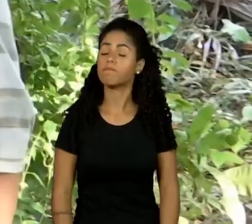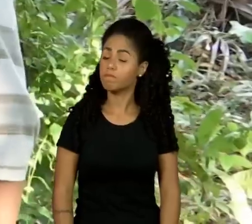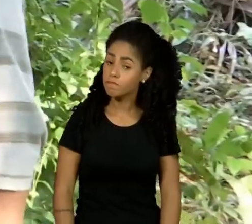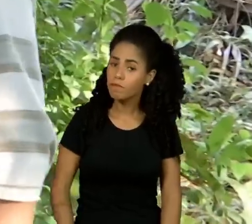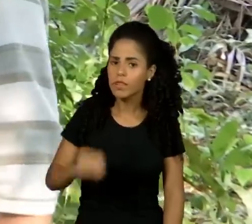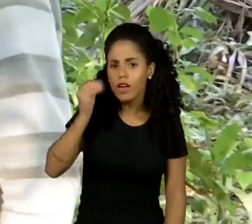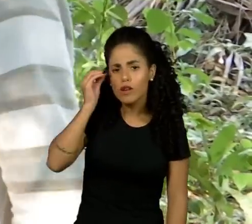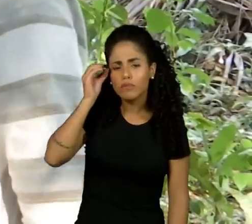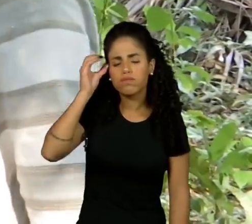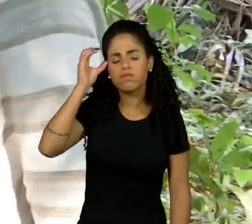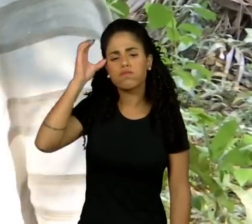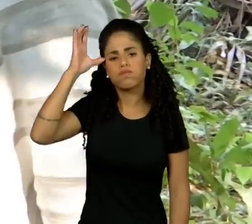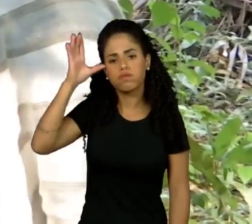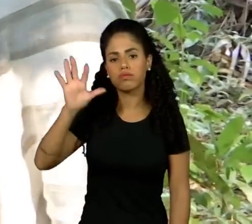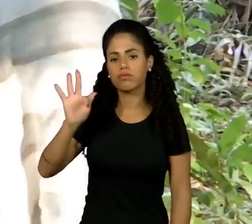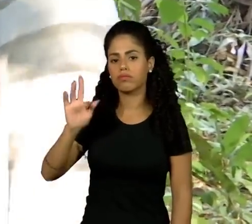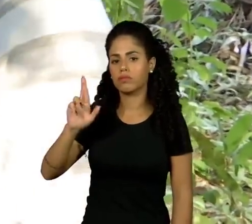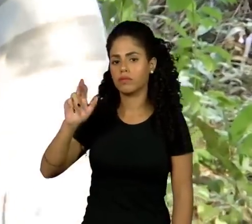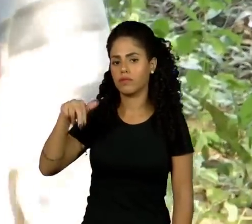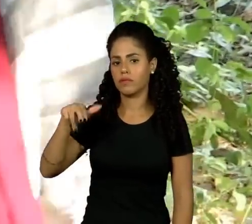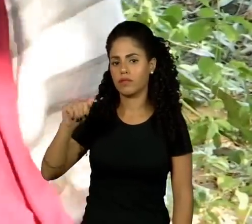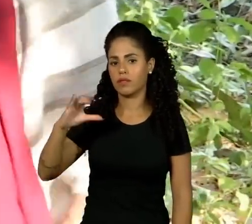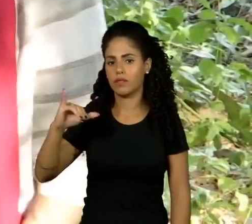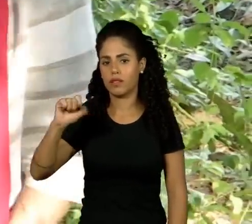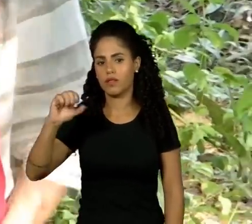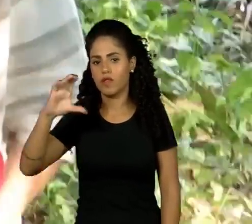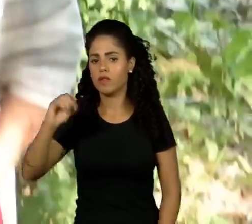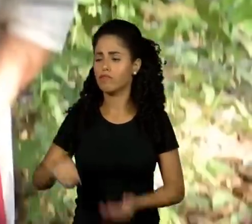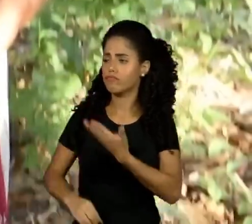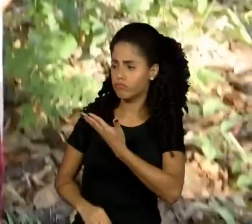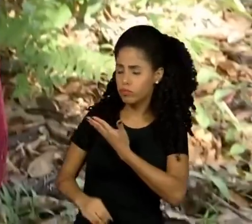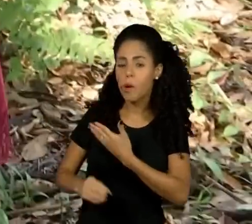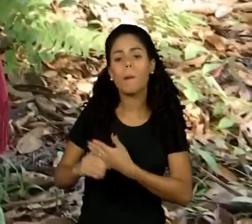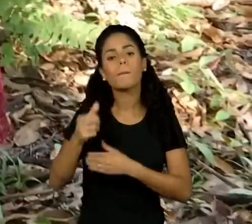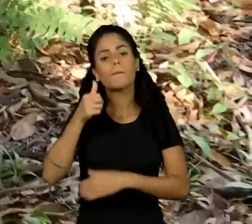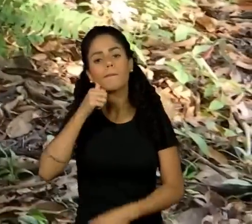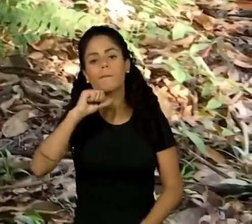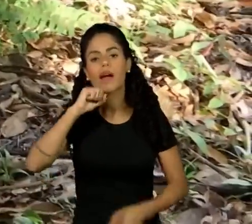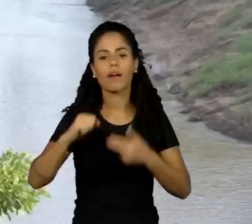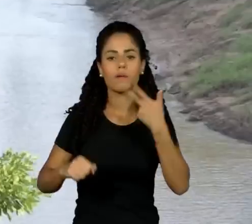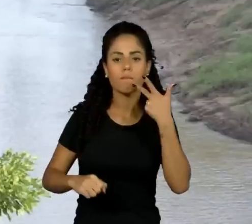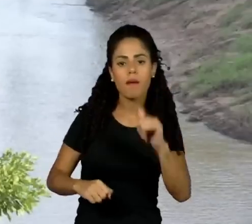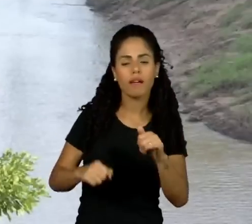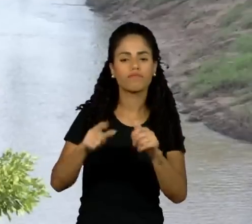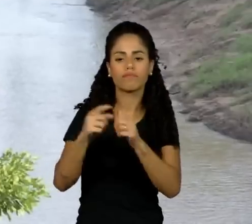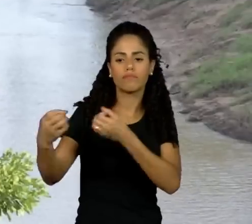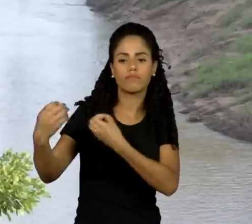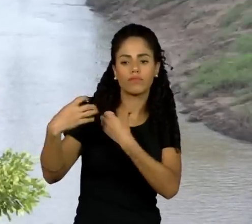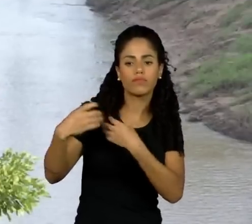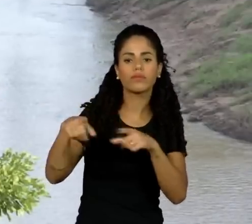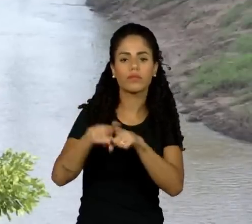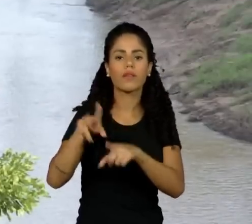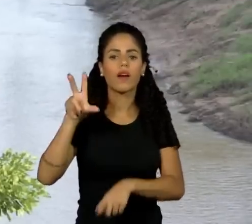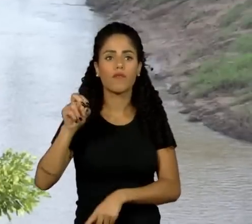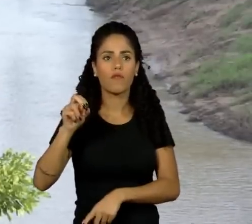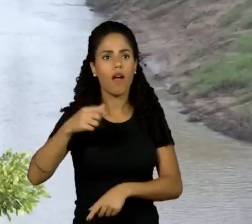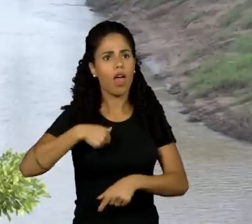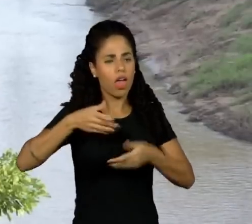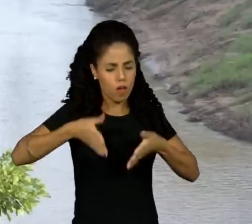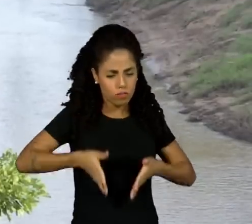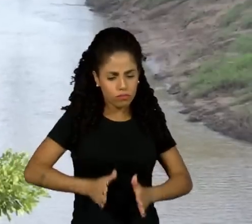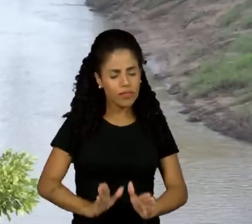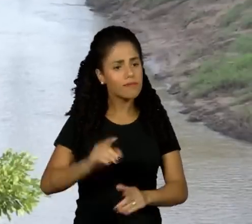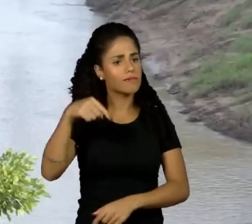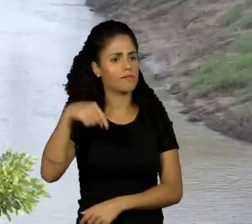Conhecimento que seu Francisco Pianco herdou dos pais e dos avós. Eu já nasci aqui,